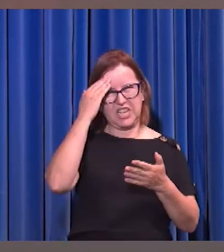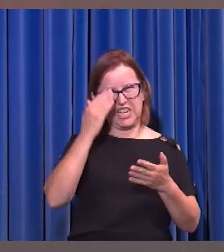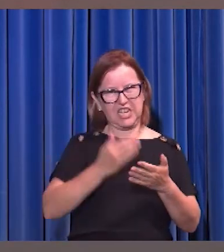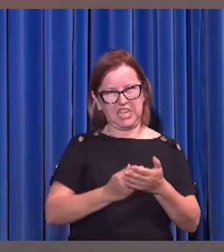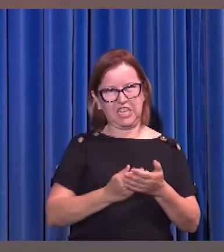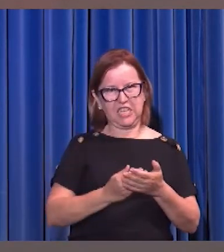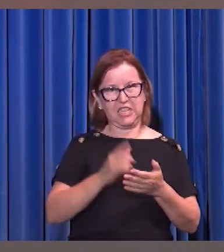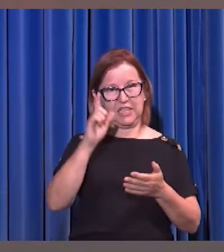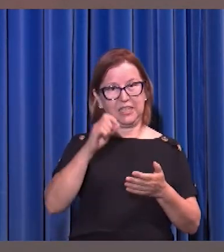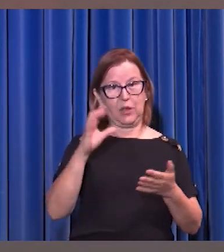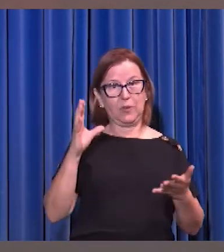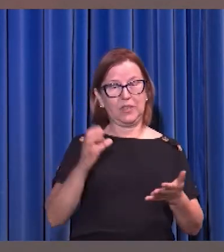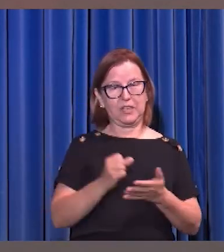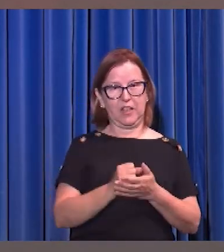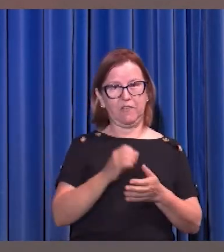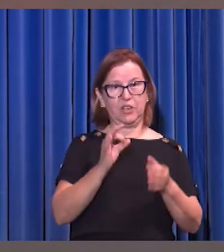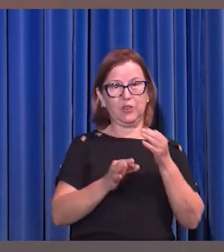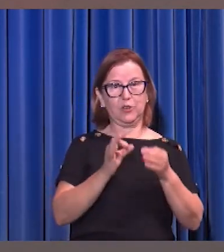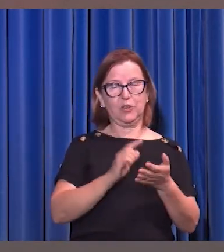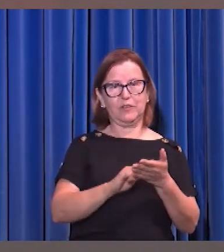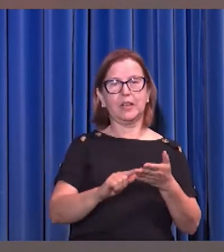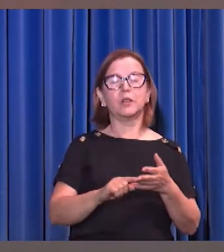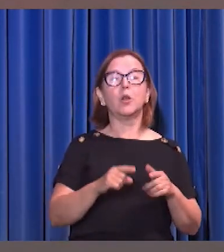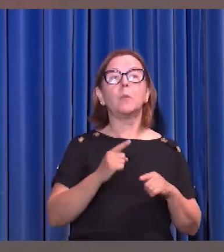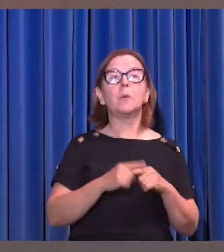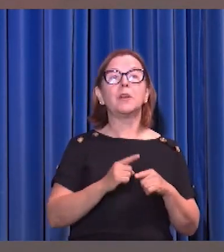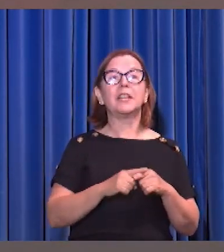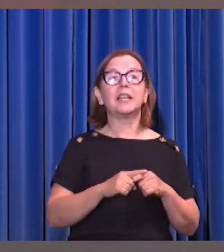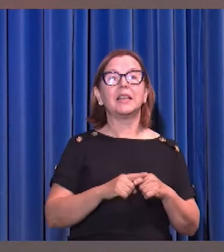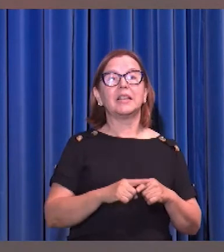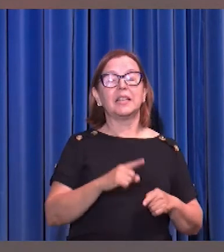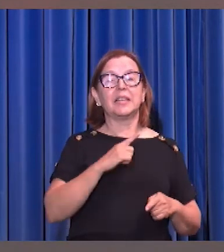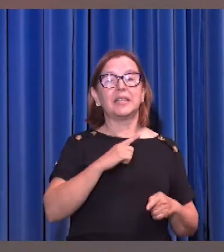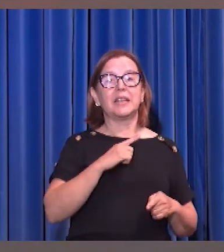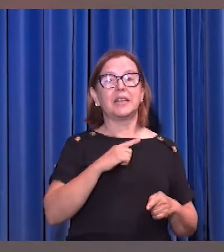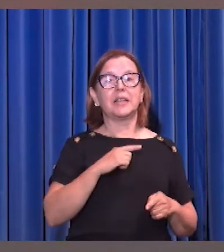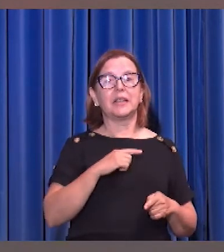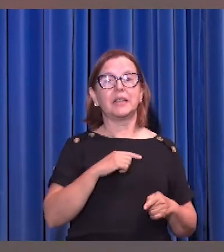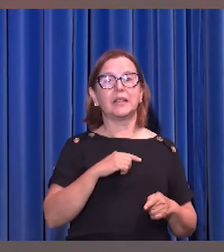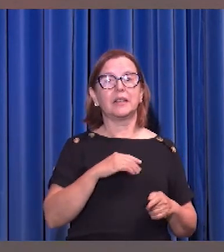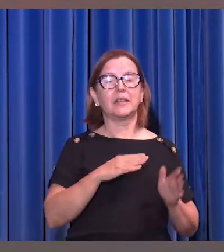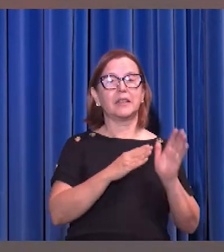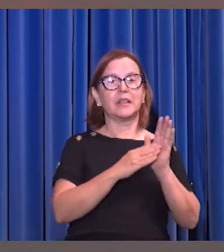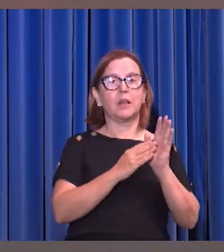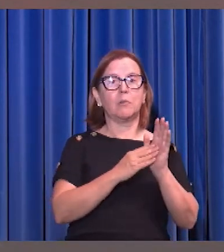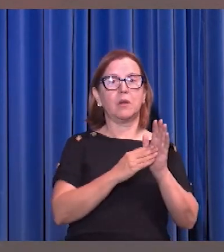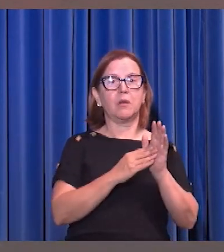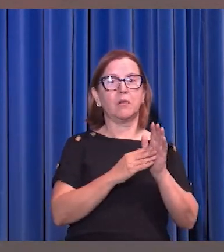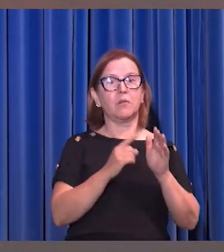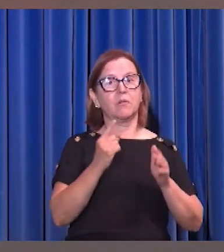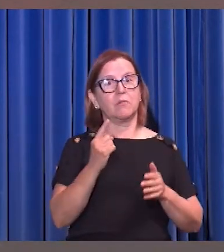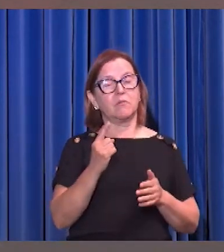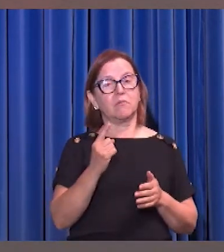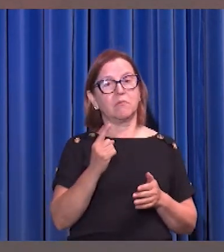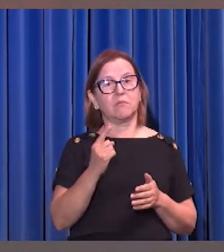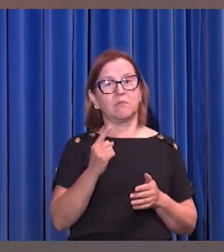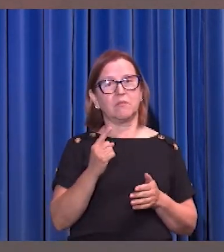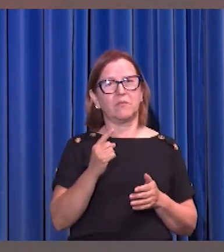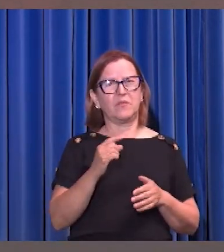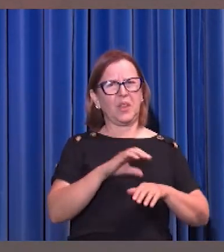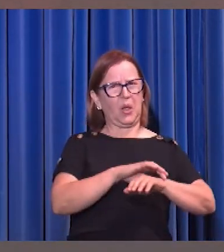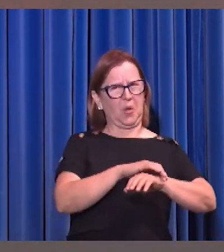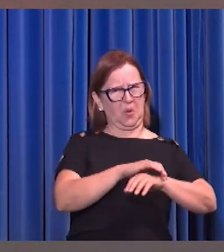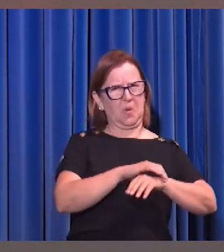e justificadas diante de Deus porque possuem em suas mãos uma relíquia ou um osso de algum